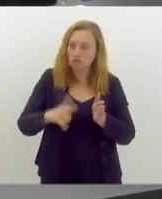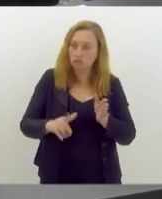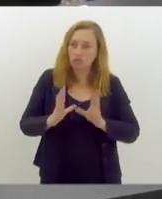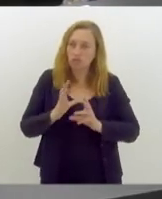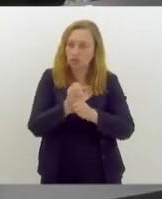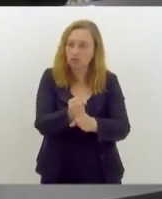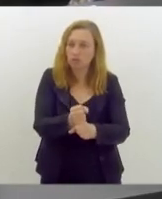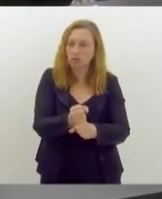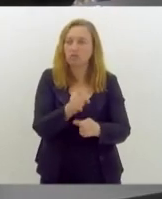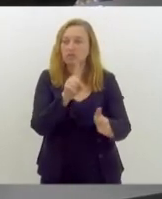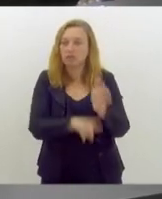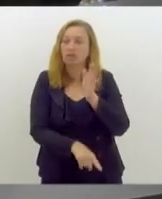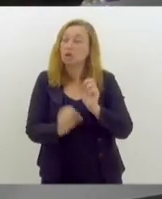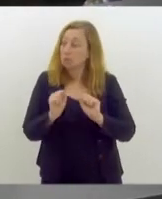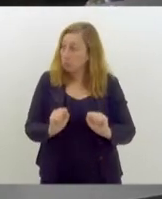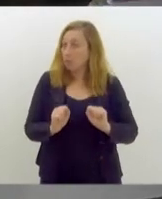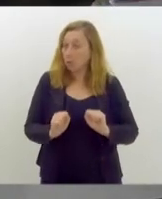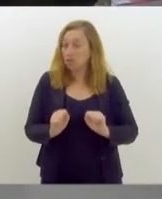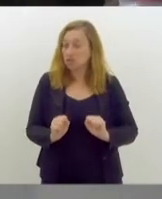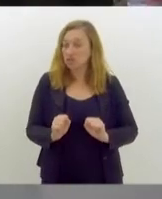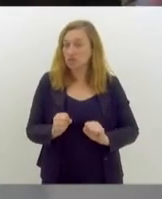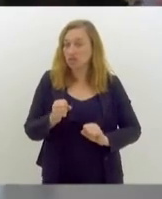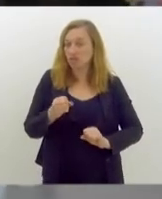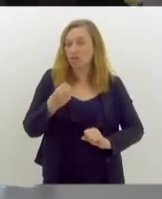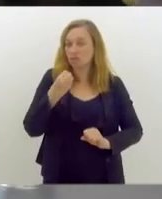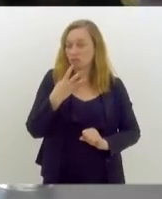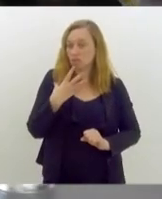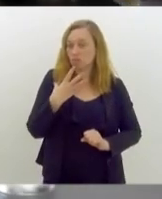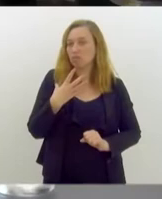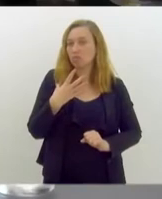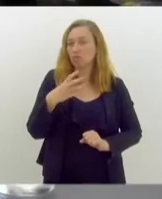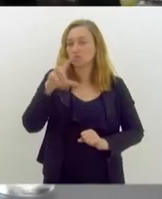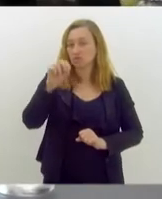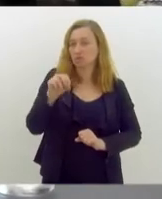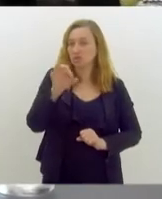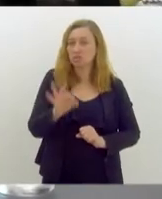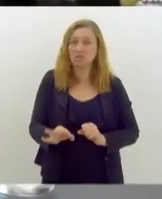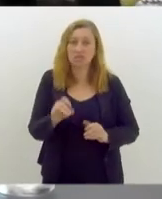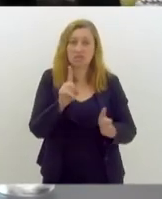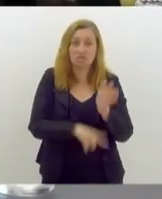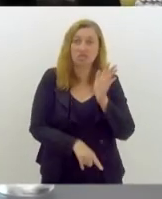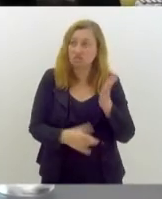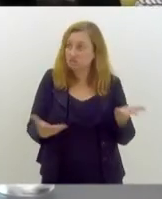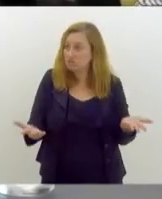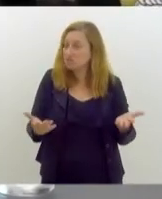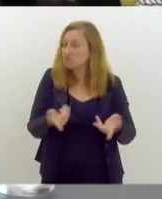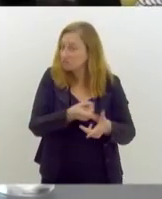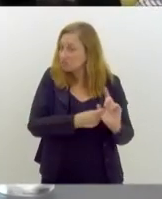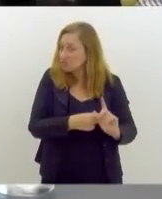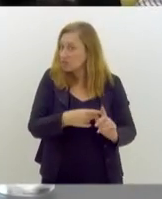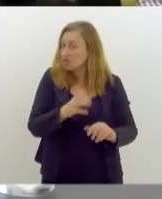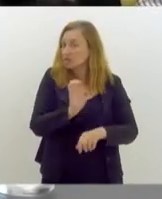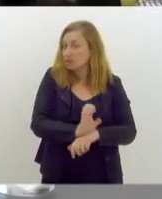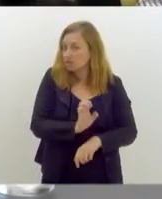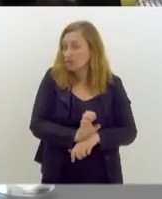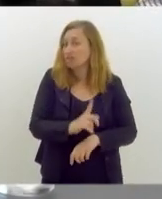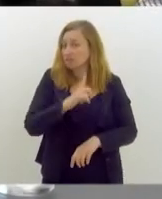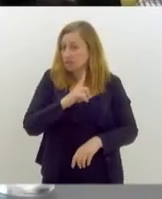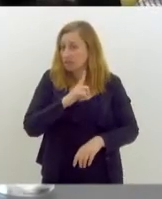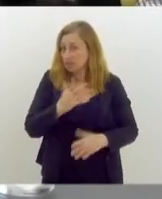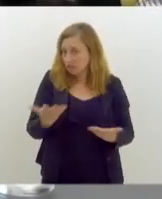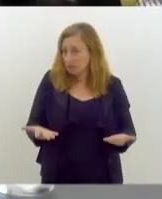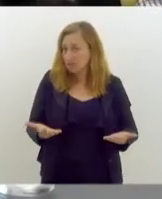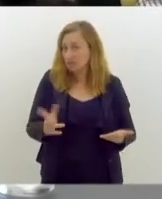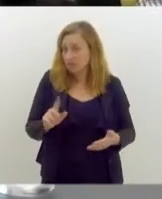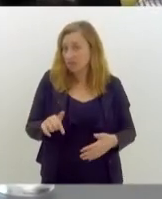significar um abatimento de Paulo me corrija cerca de 50%. o valor atual da dívida que o Estado tem com a união 70